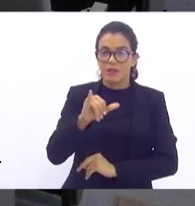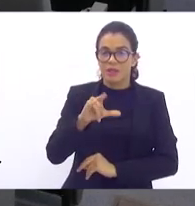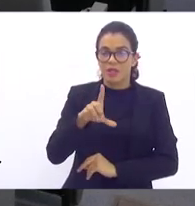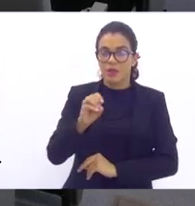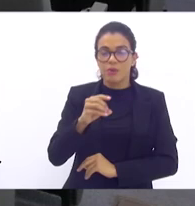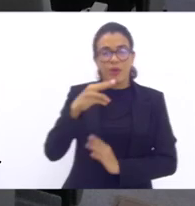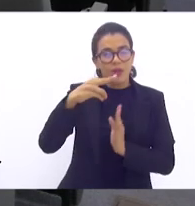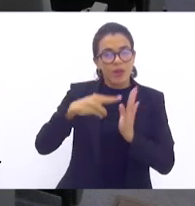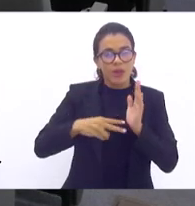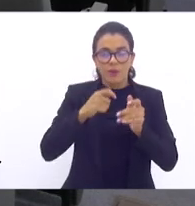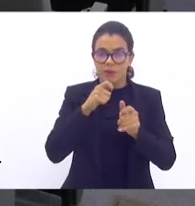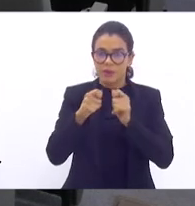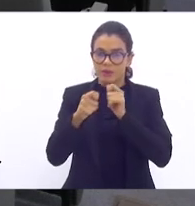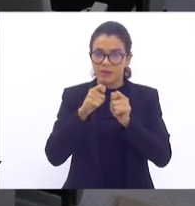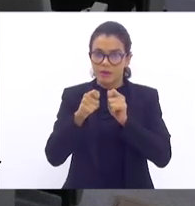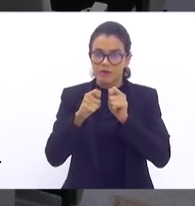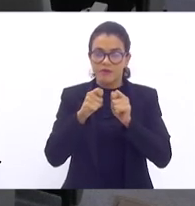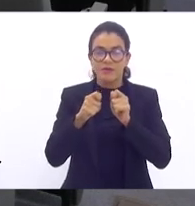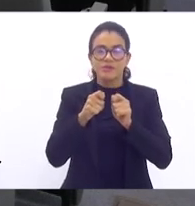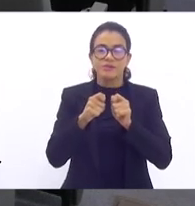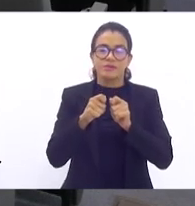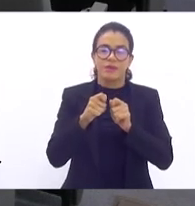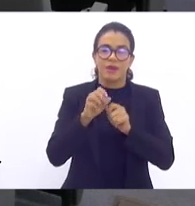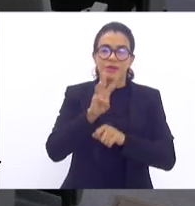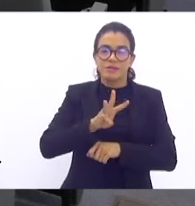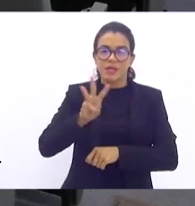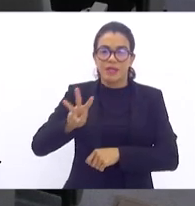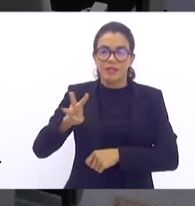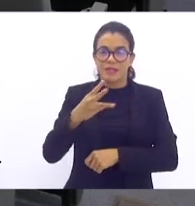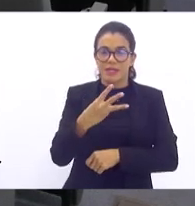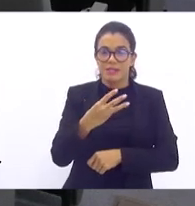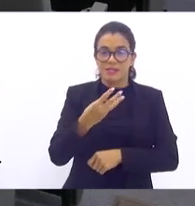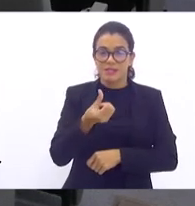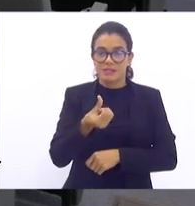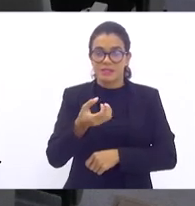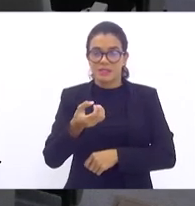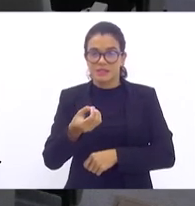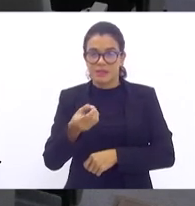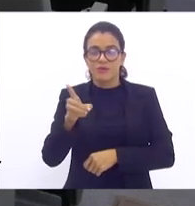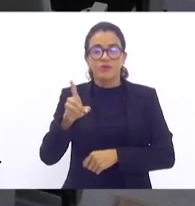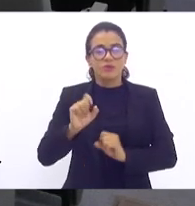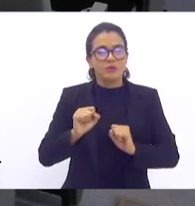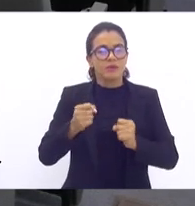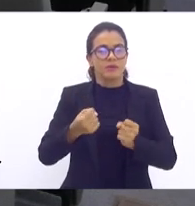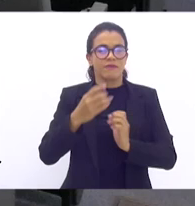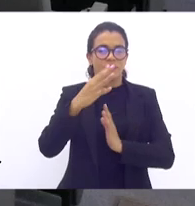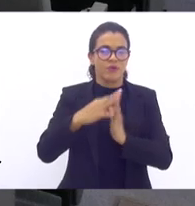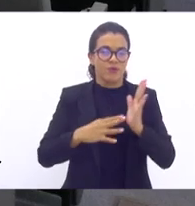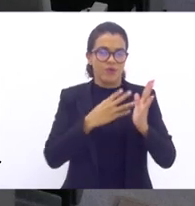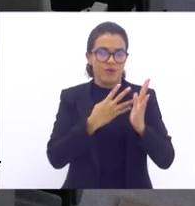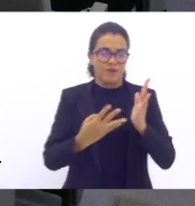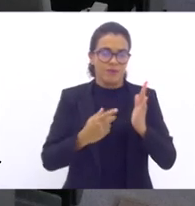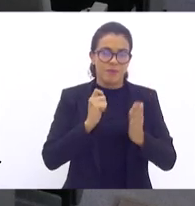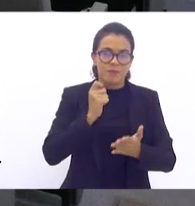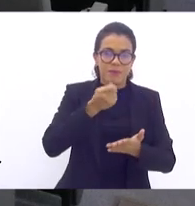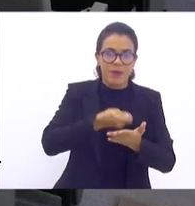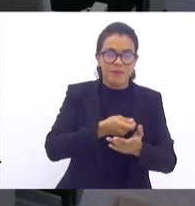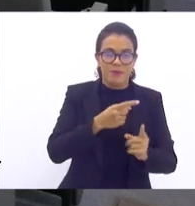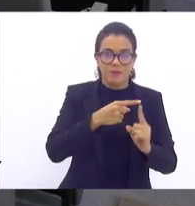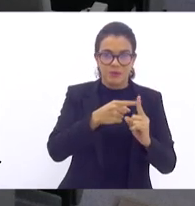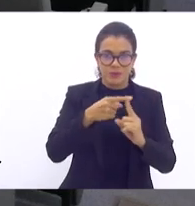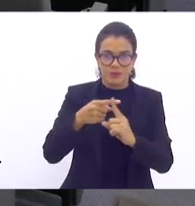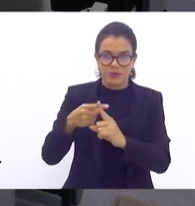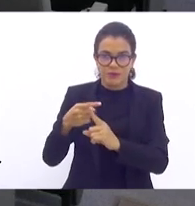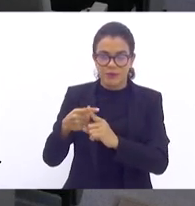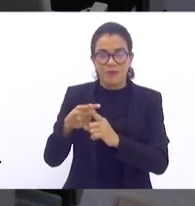entrevista recente do Senhor ao poder 360 no qual o seu defende um cronograma para o pagamento das emendas em positivas defendia que seria um passo